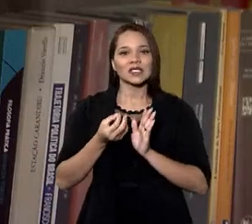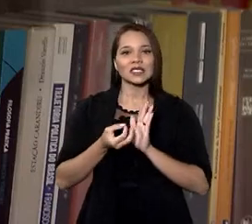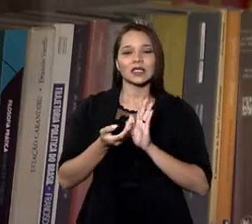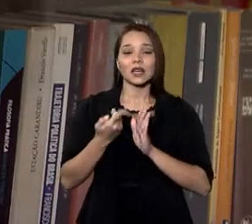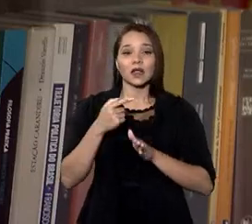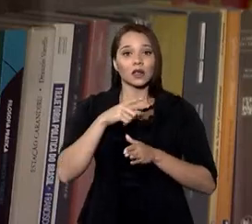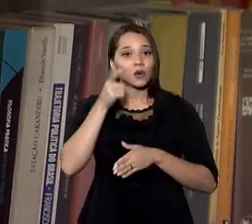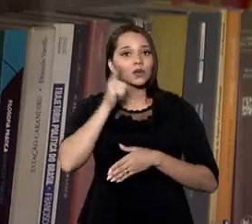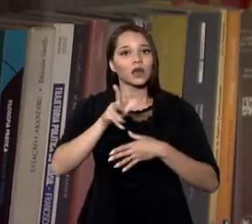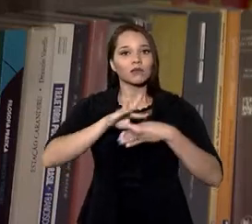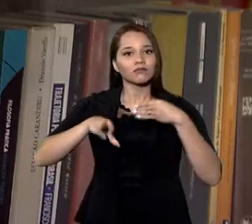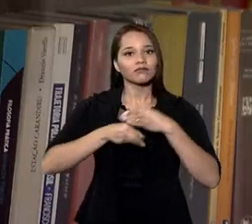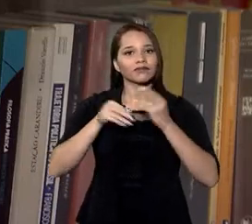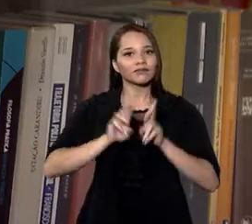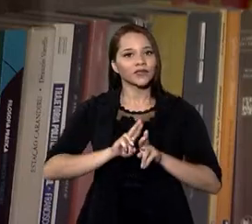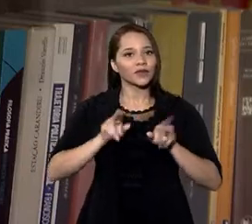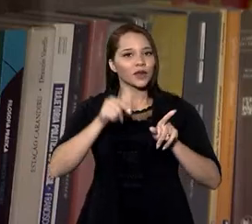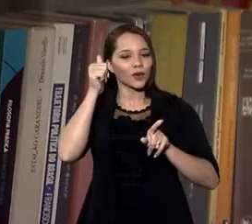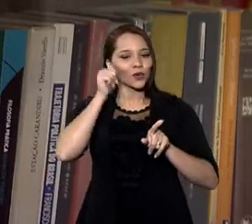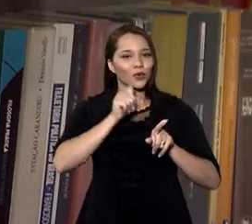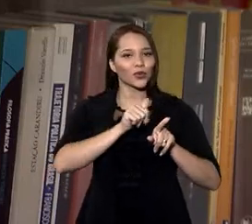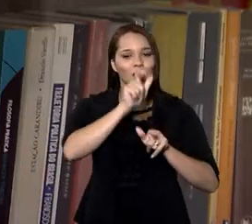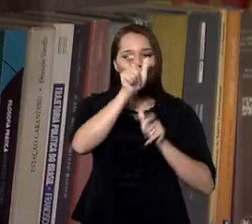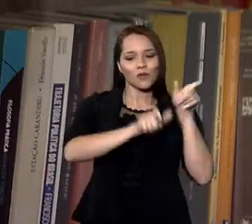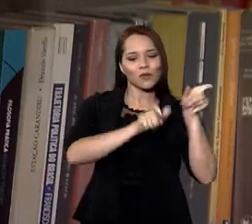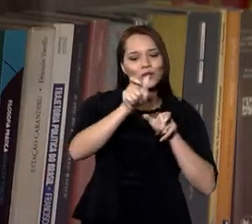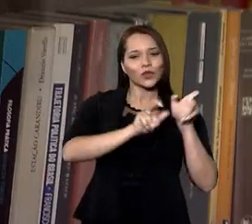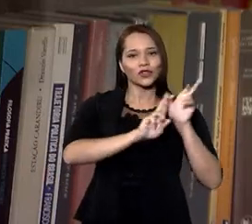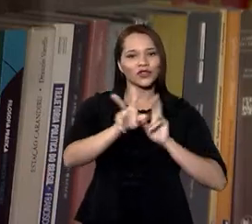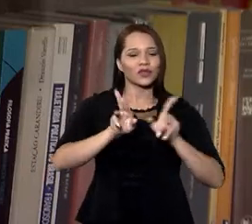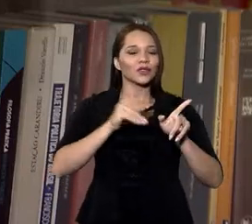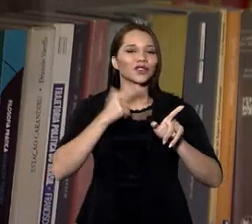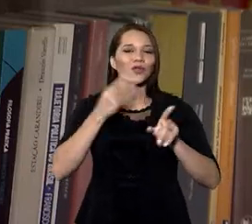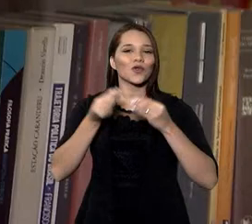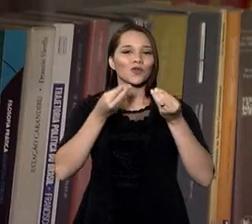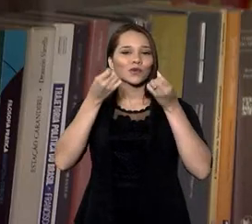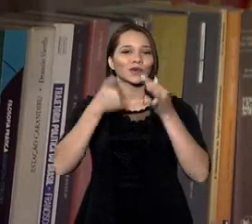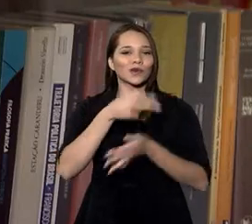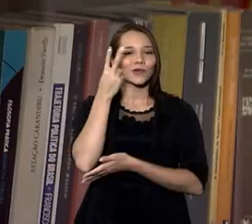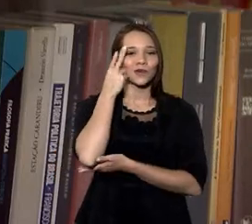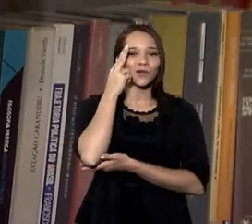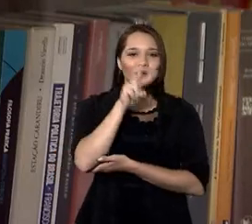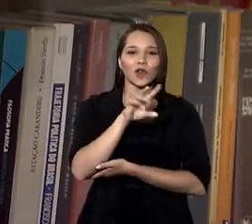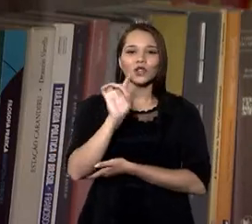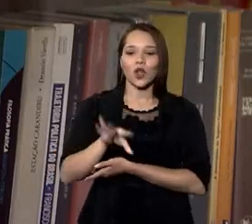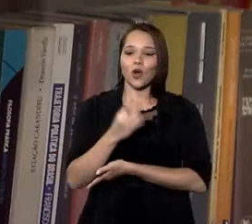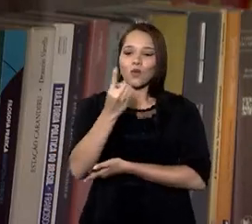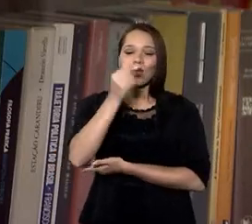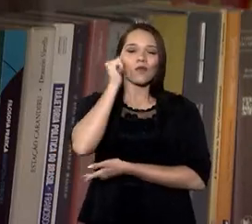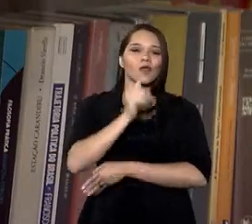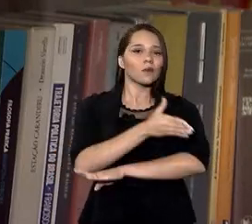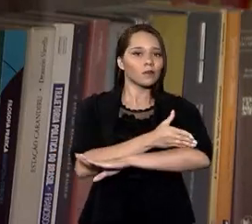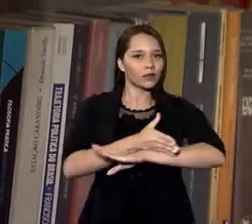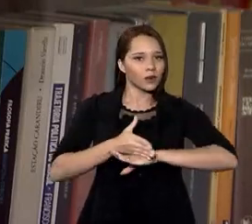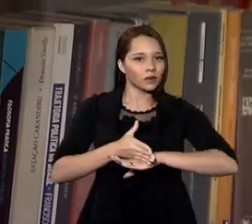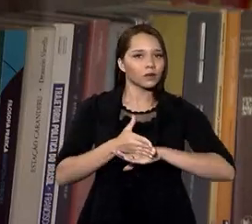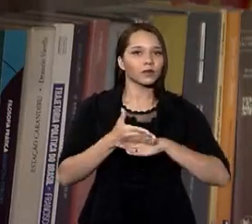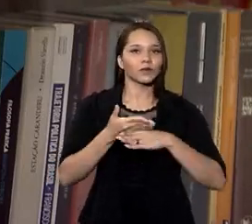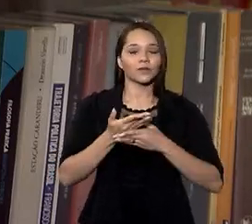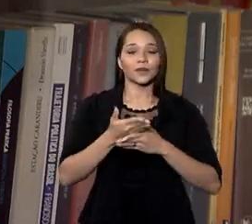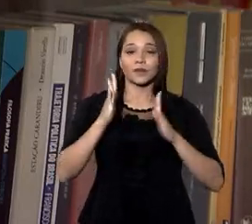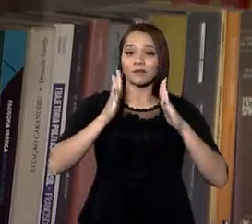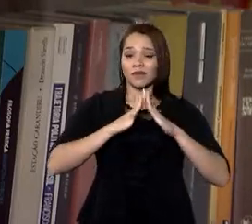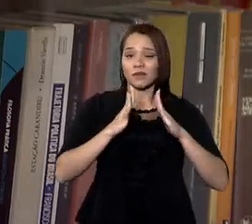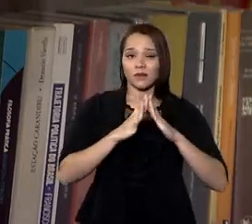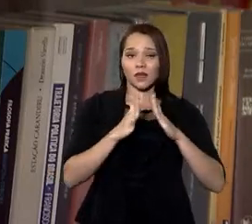as diferenças entre as mulheres mas não dá para contar uma história de uma mulher branca que mora